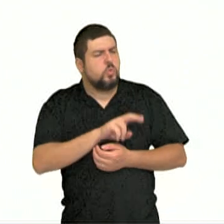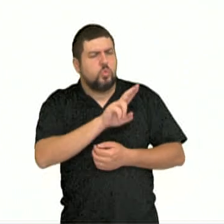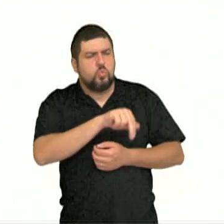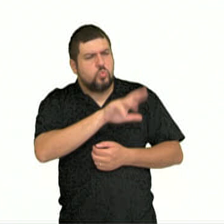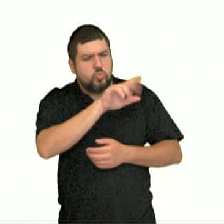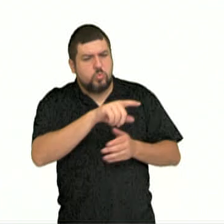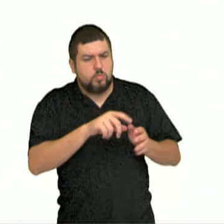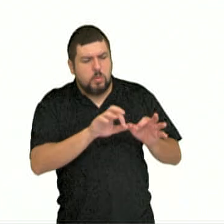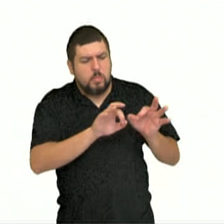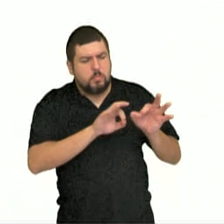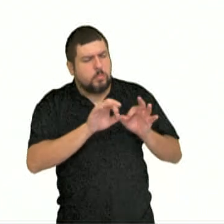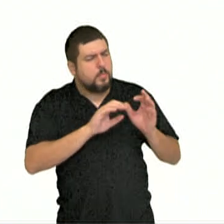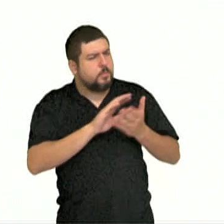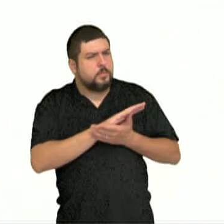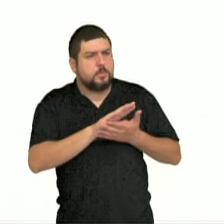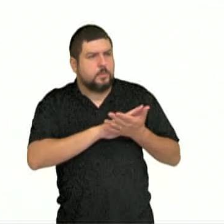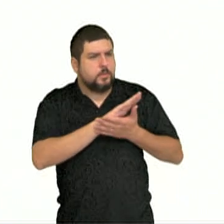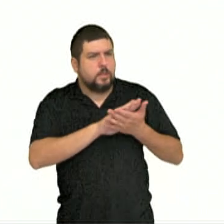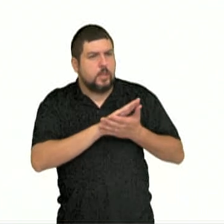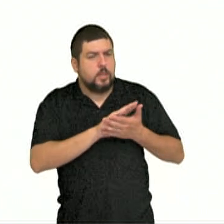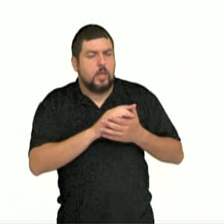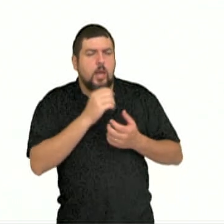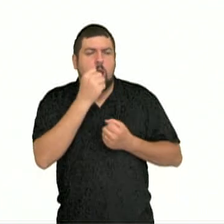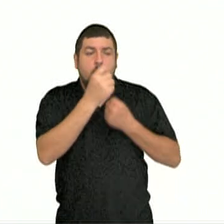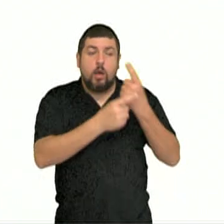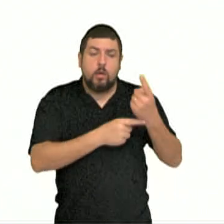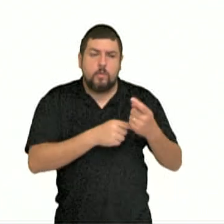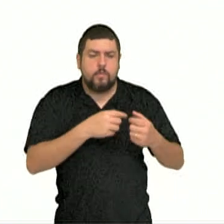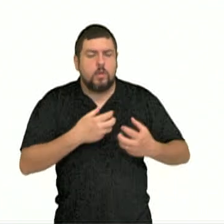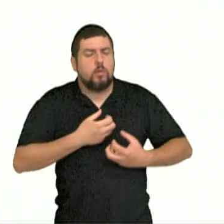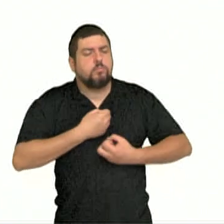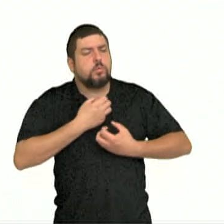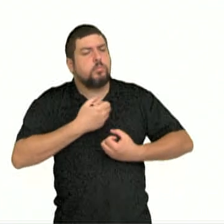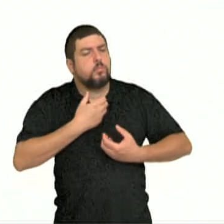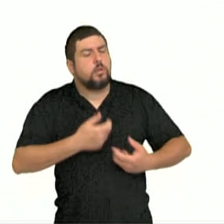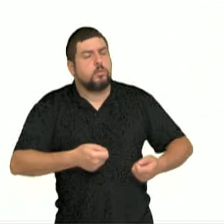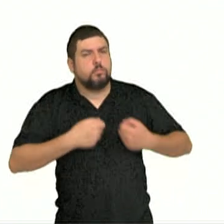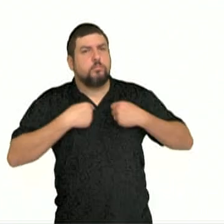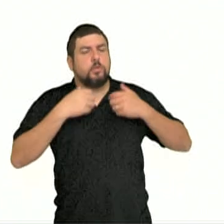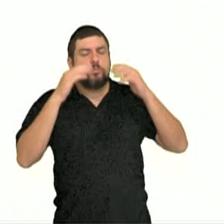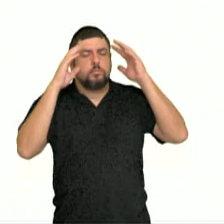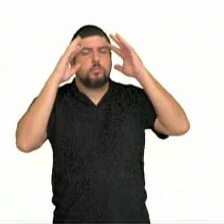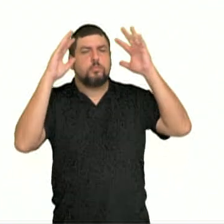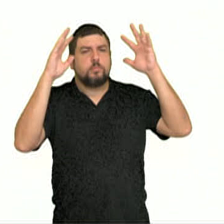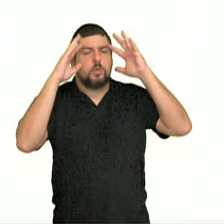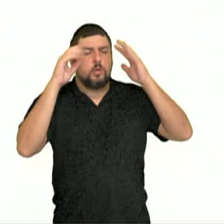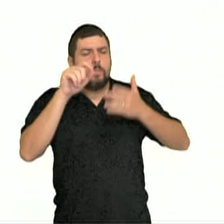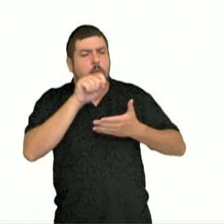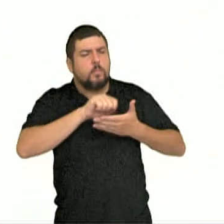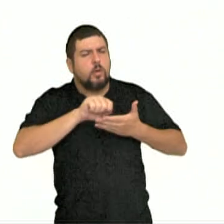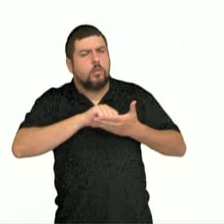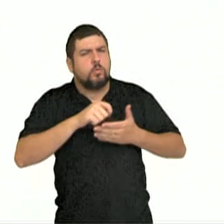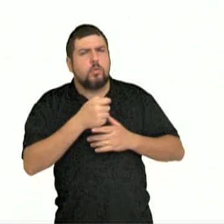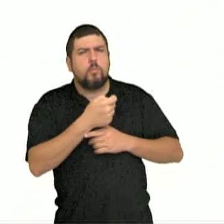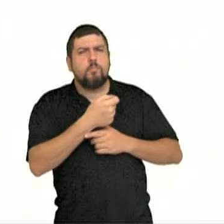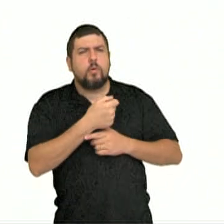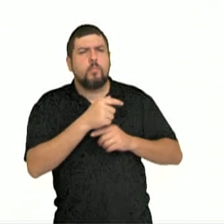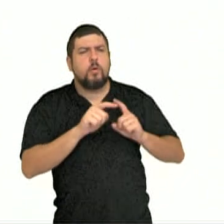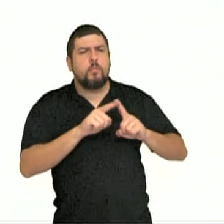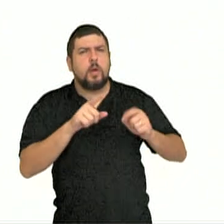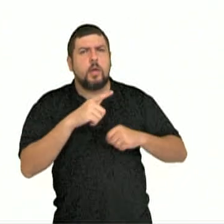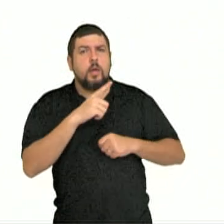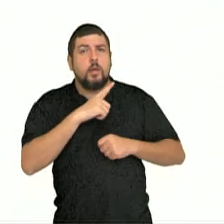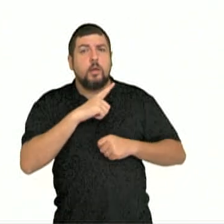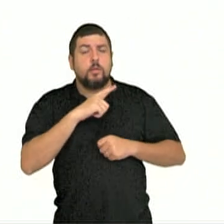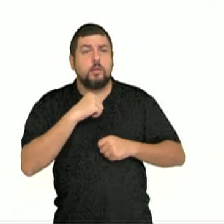para escrever. Maioria das vezes ela, a poesia, me pega distraído. Produzo pouco, mas o que geralmente escrevo tem relevância